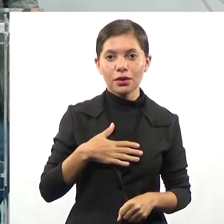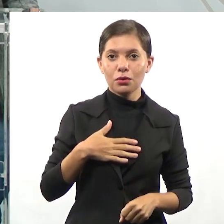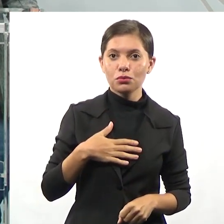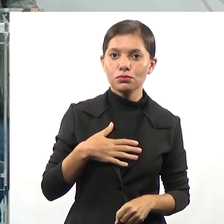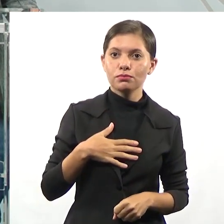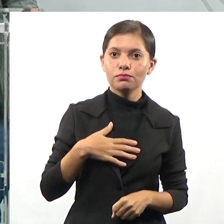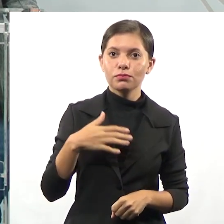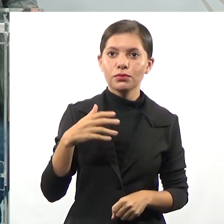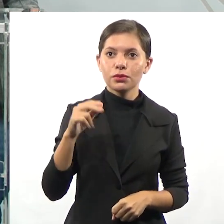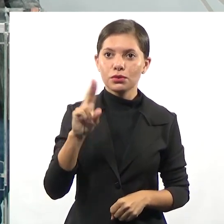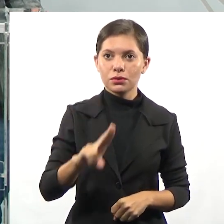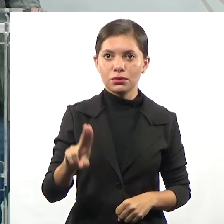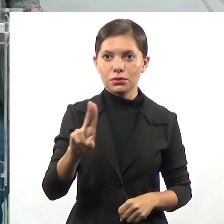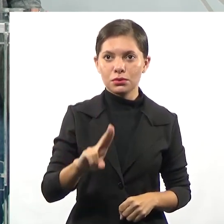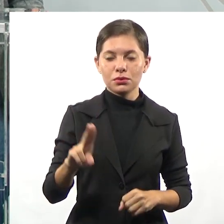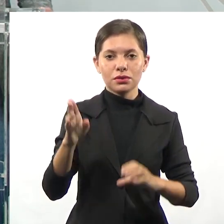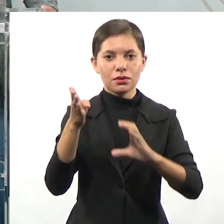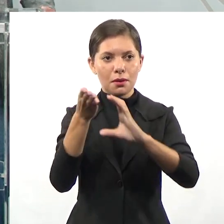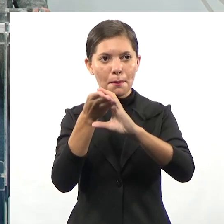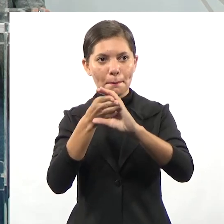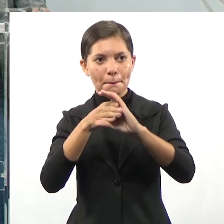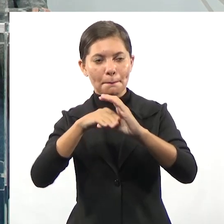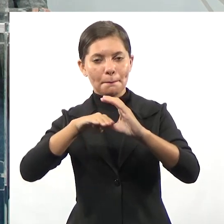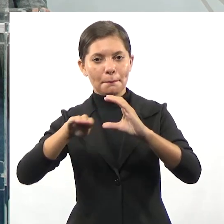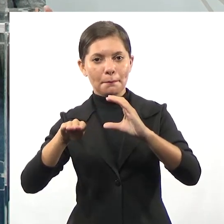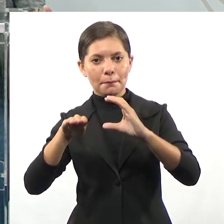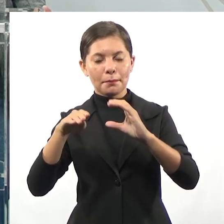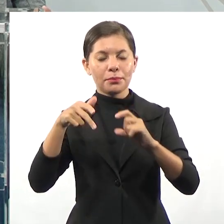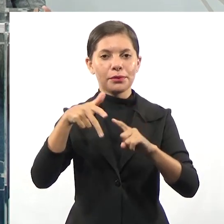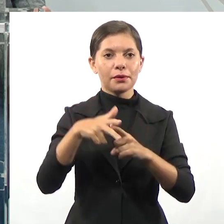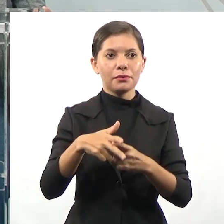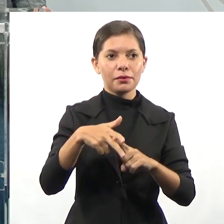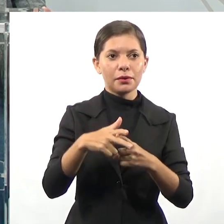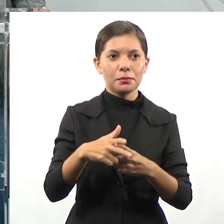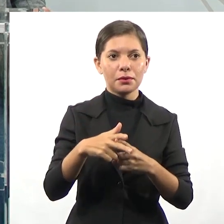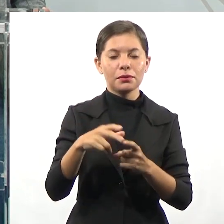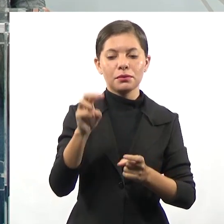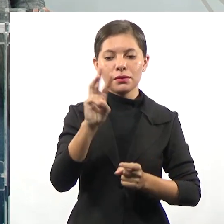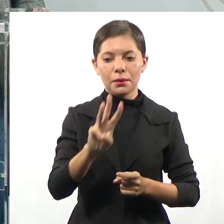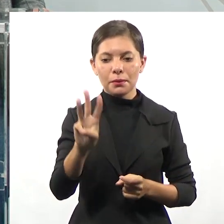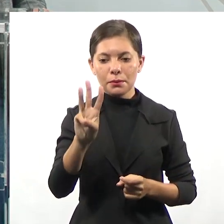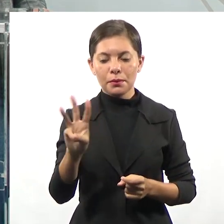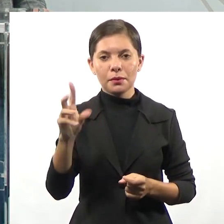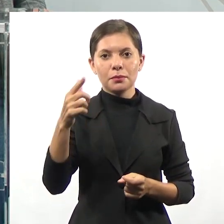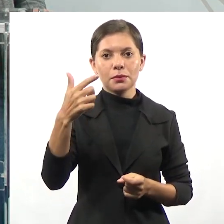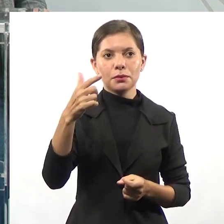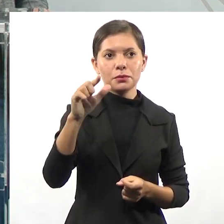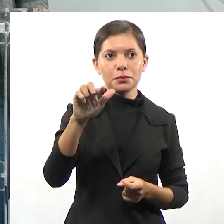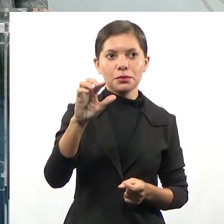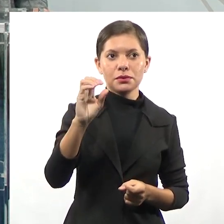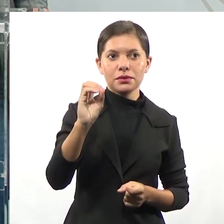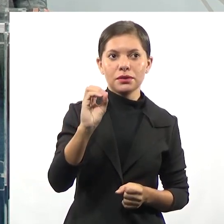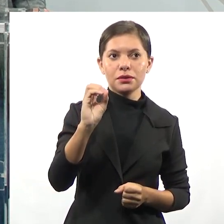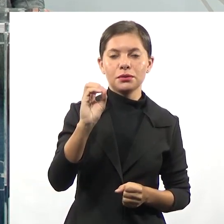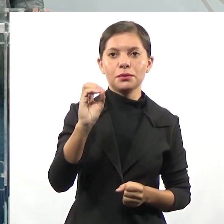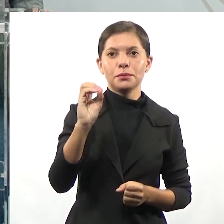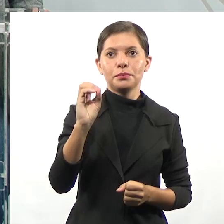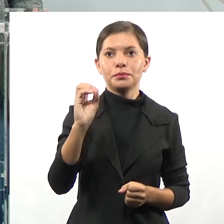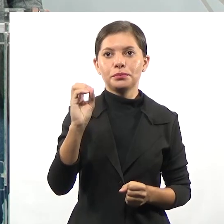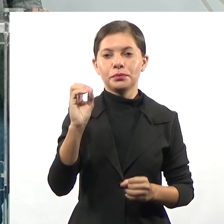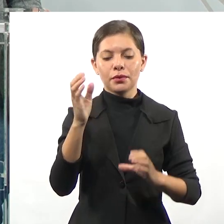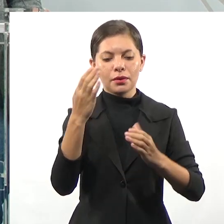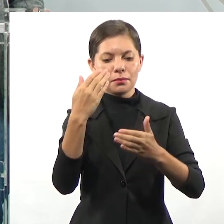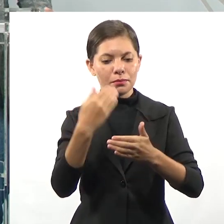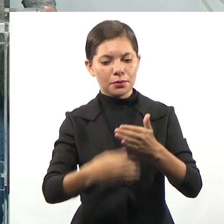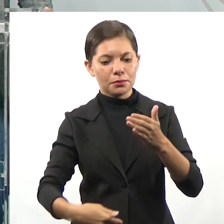2.0 que permite a produção de conteúdos gráficos com uma certa interação, seja para impresso ou seja para apresentação